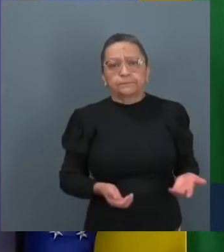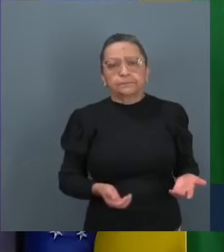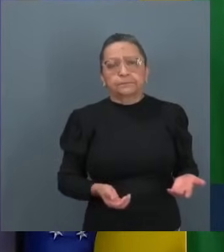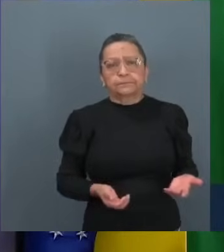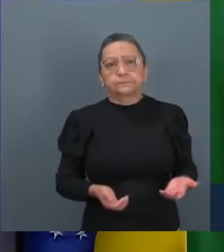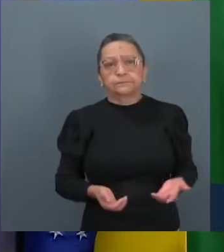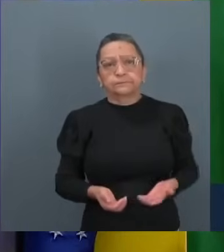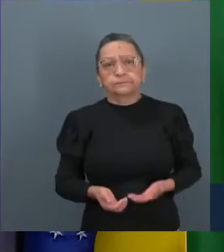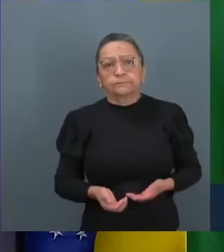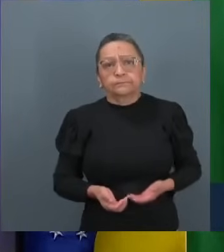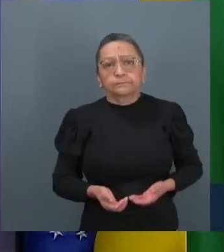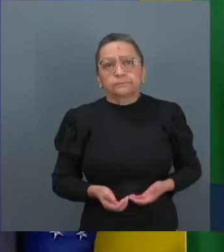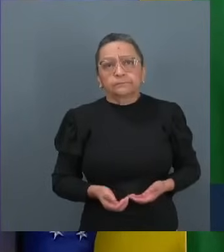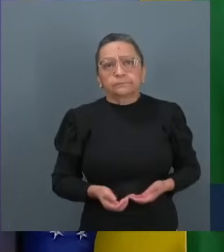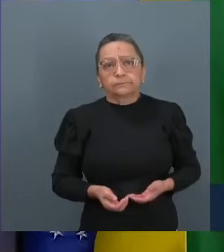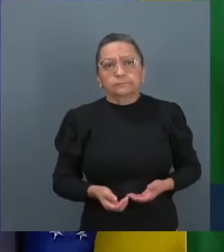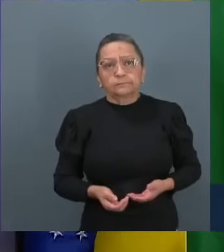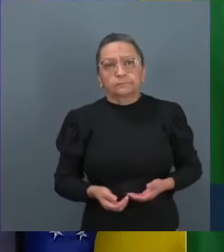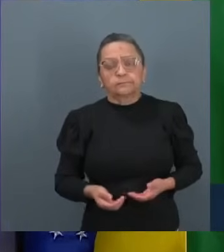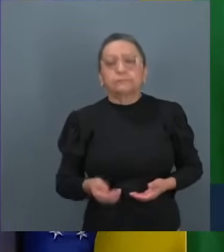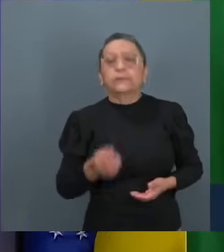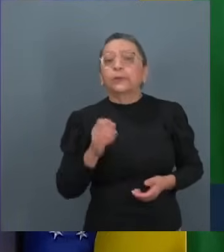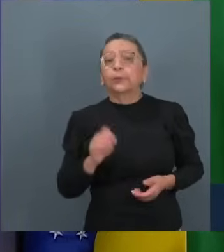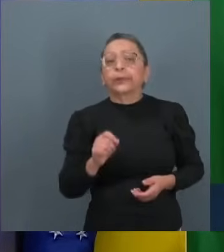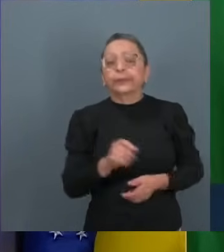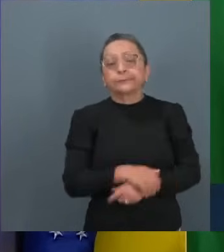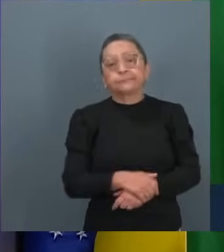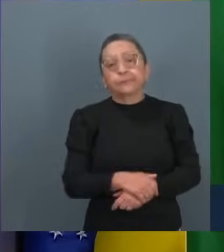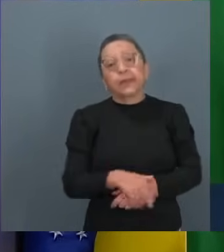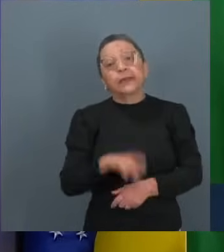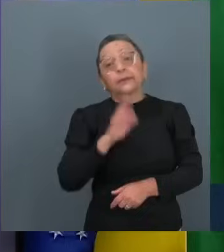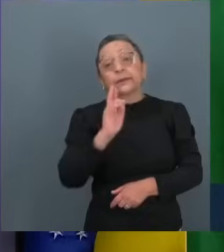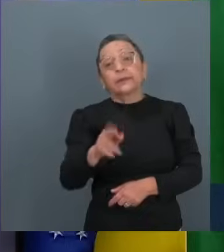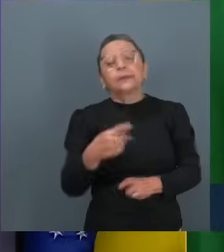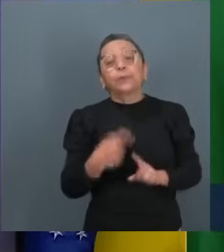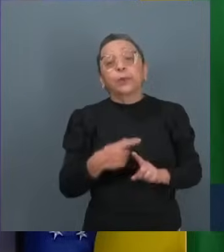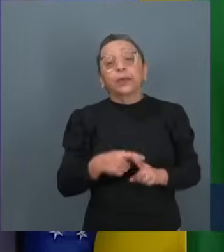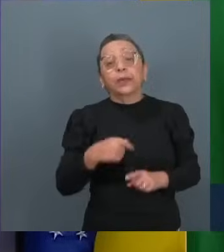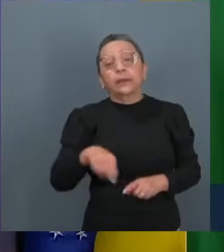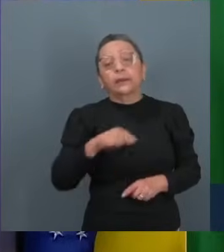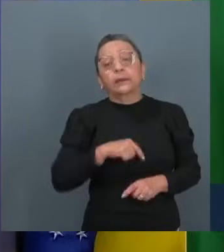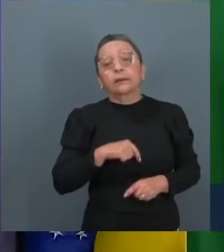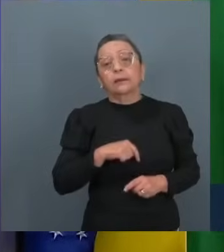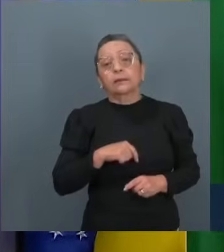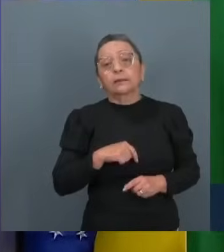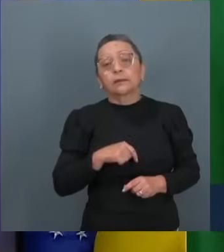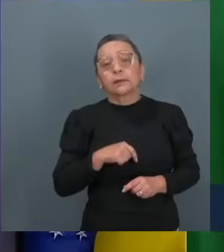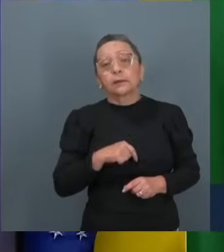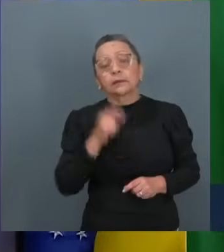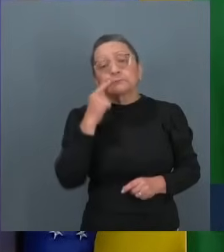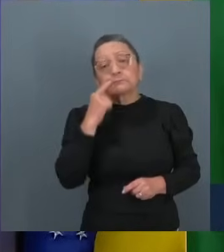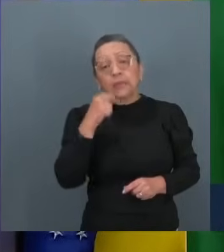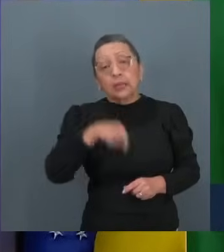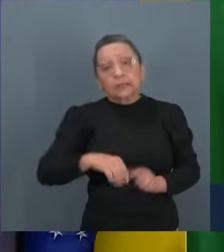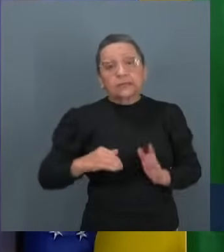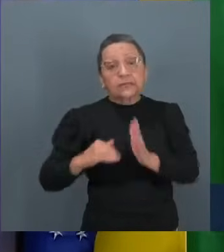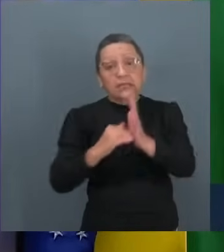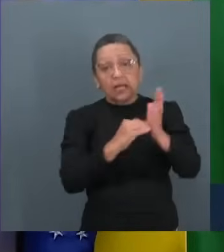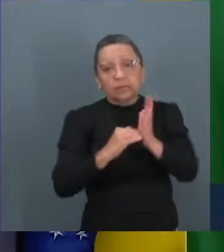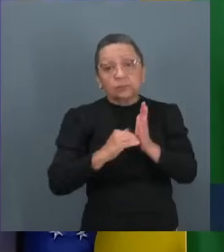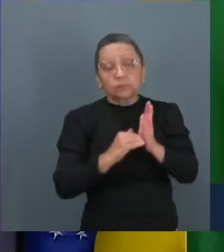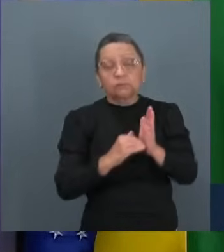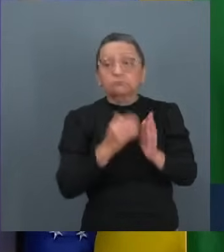E a resposta é uma só: por causa da omissão, da letargia do Senado da República, que